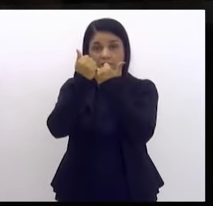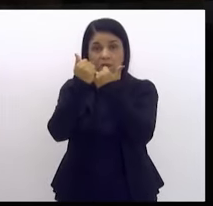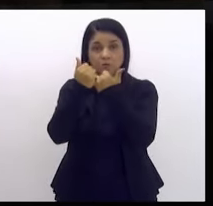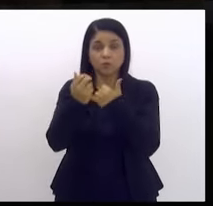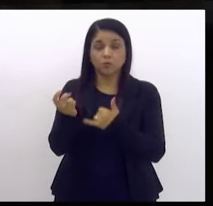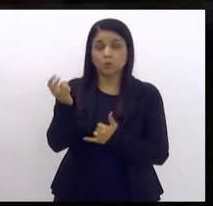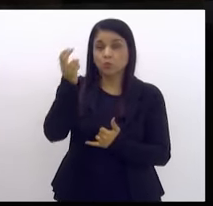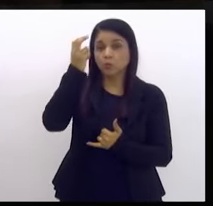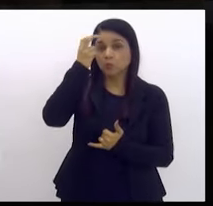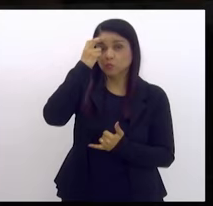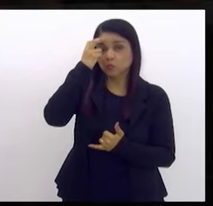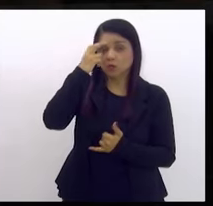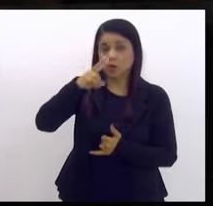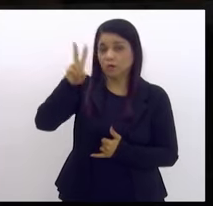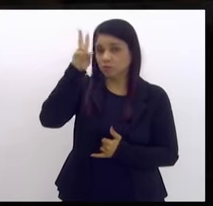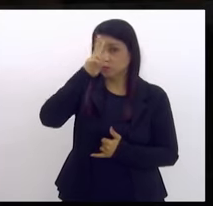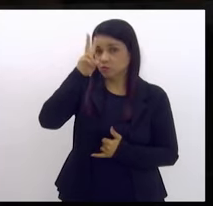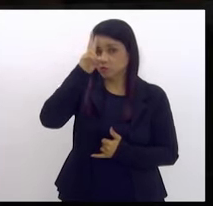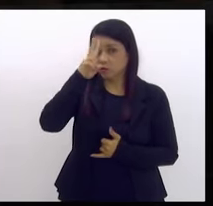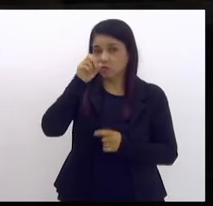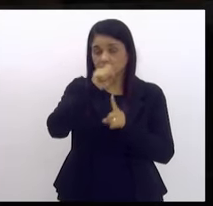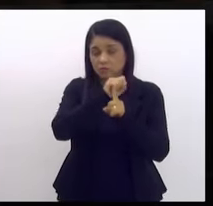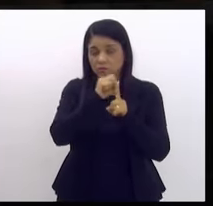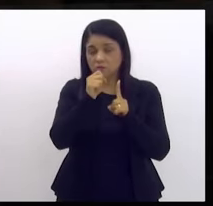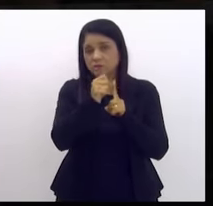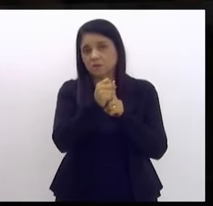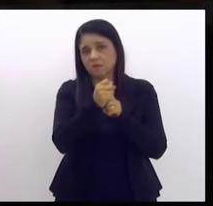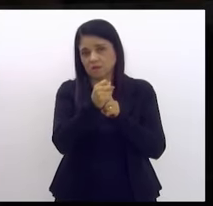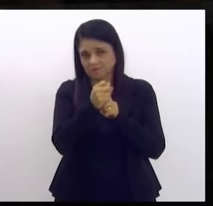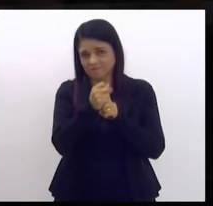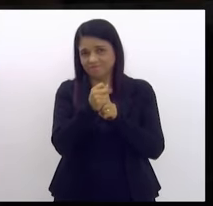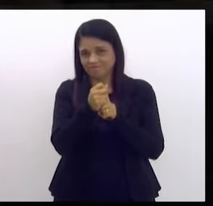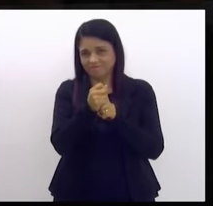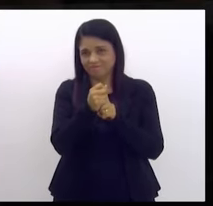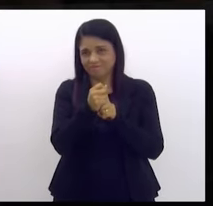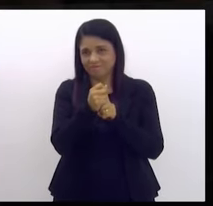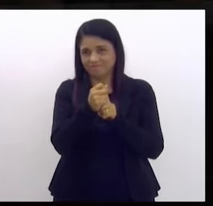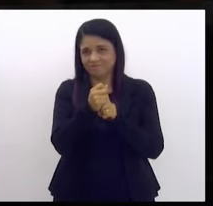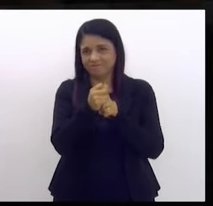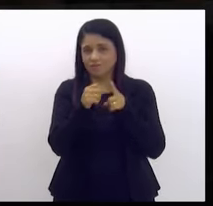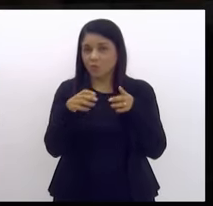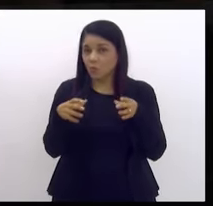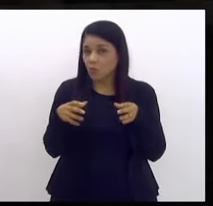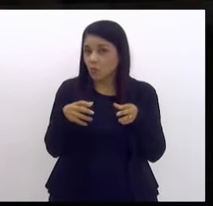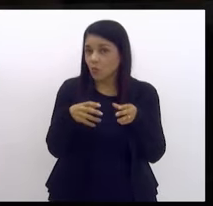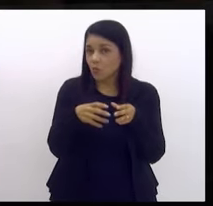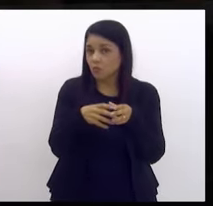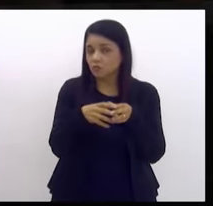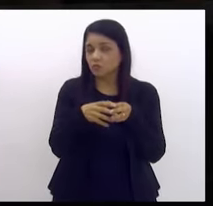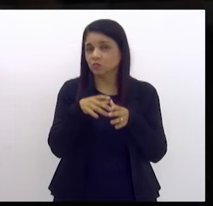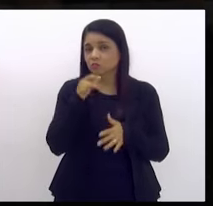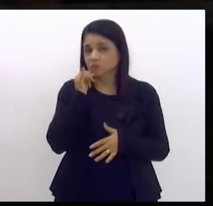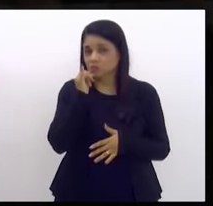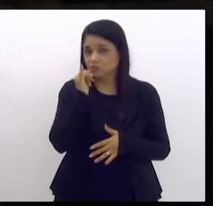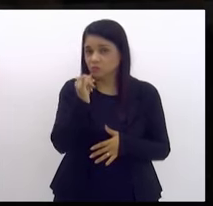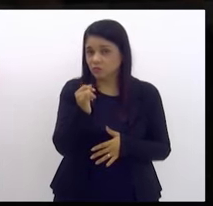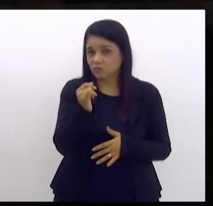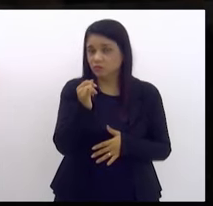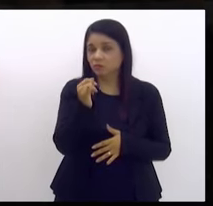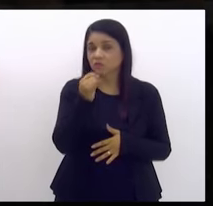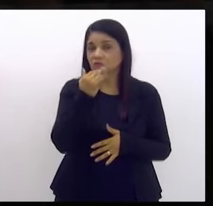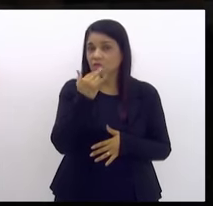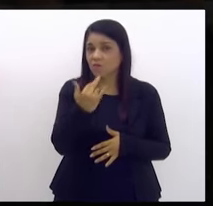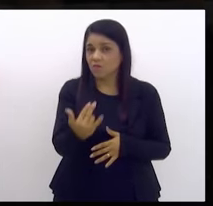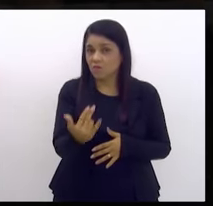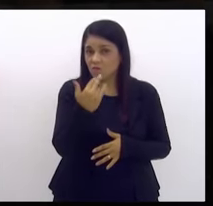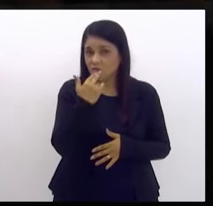da sociedade que a realiza, portanto, que a fala, do conjunto de falantes